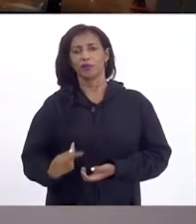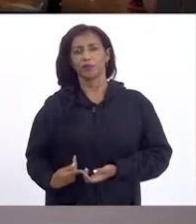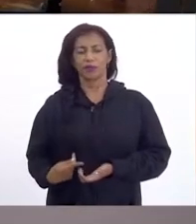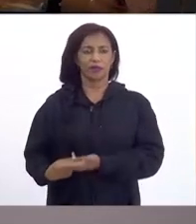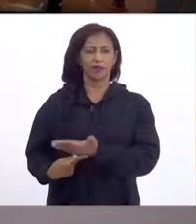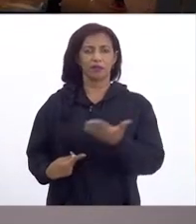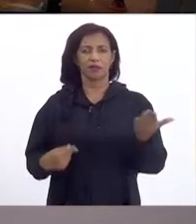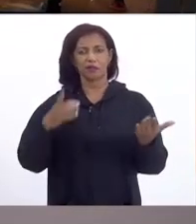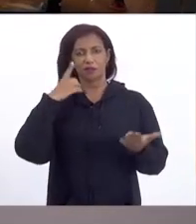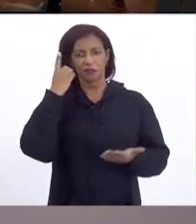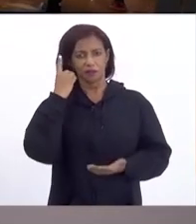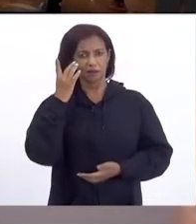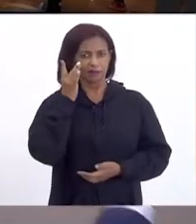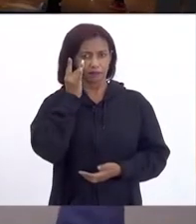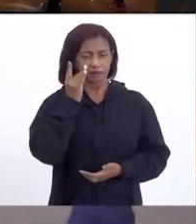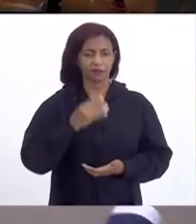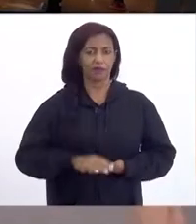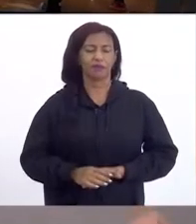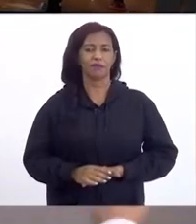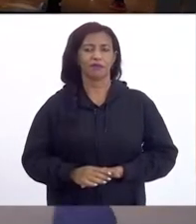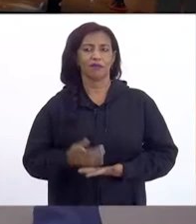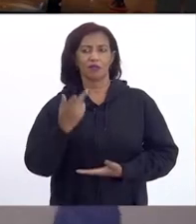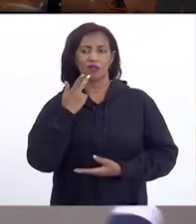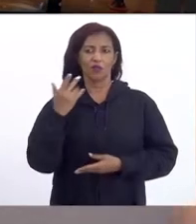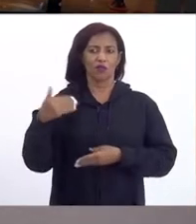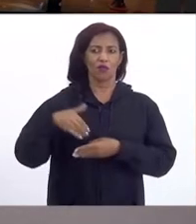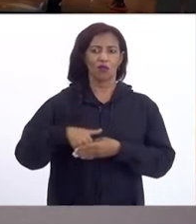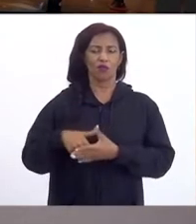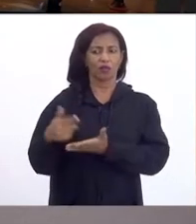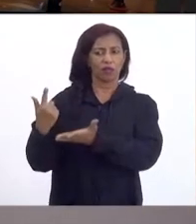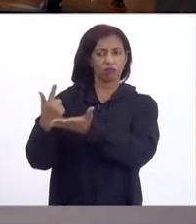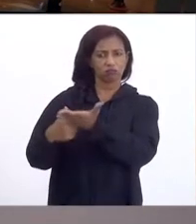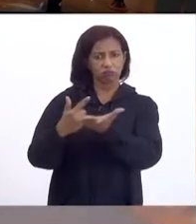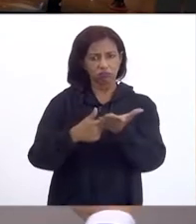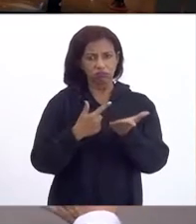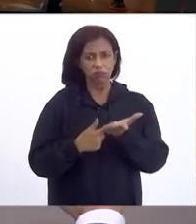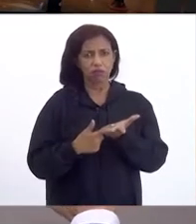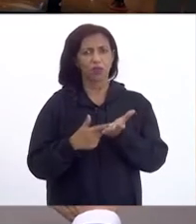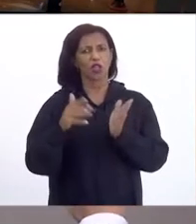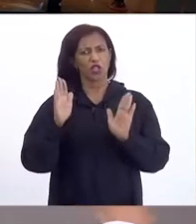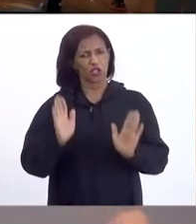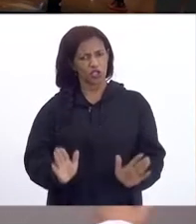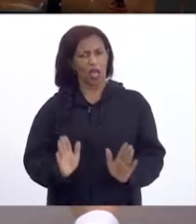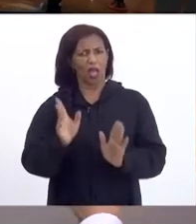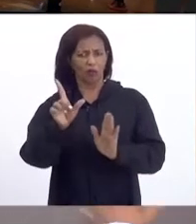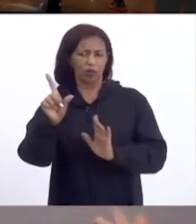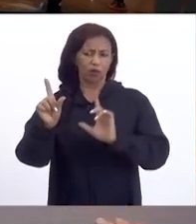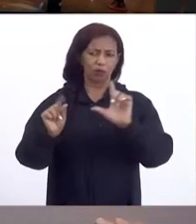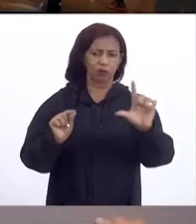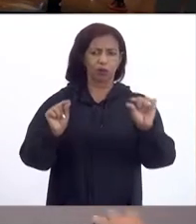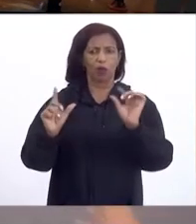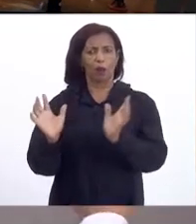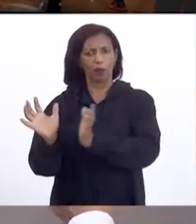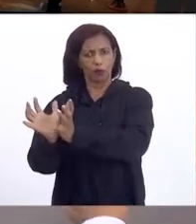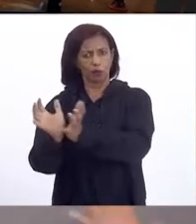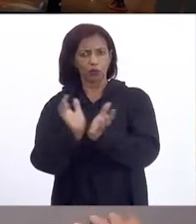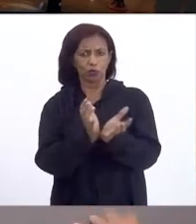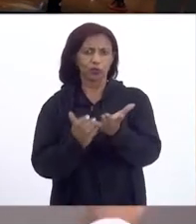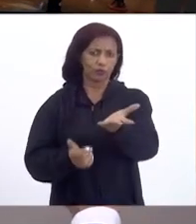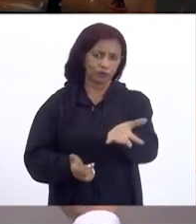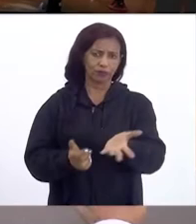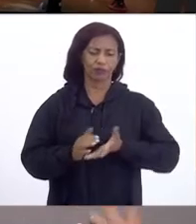demais deputados presentes. Eu vou votar de acordo aí que foi pré-estabelecido aí pelo grupo de deputados